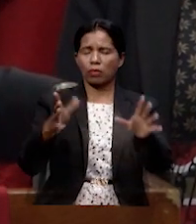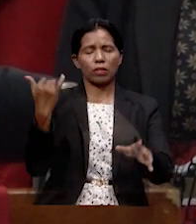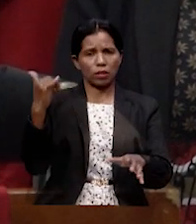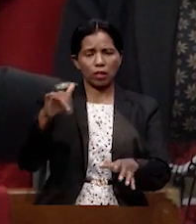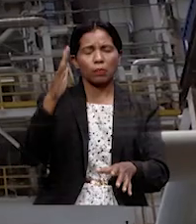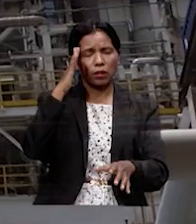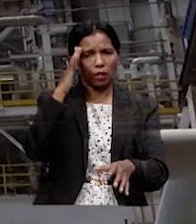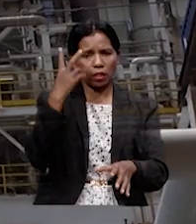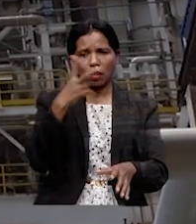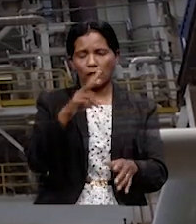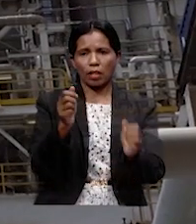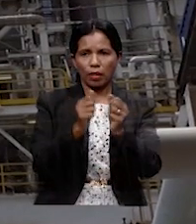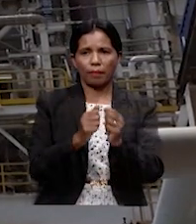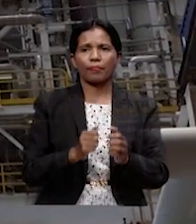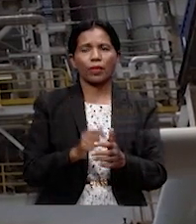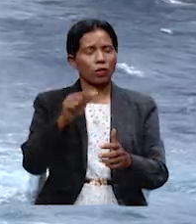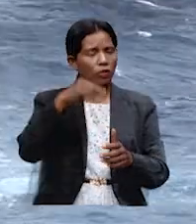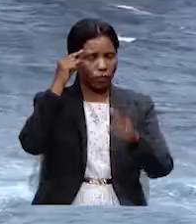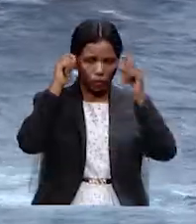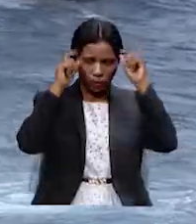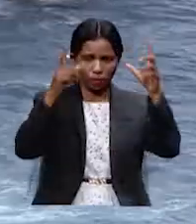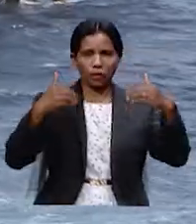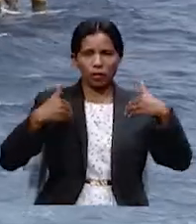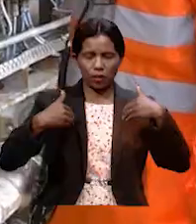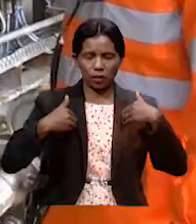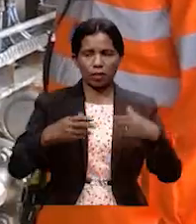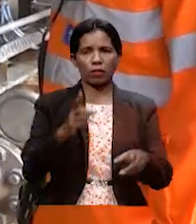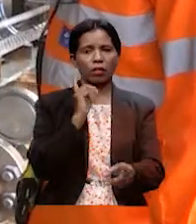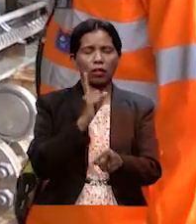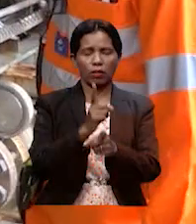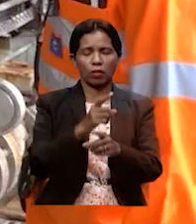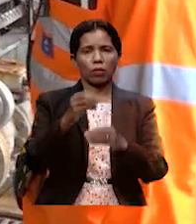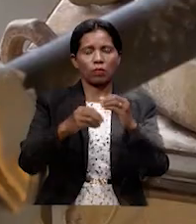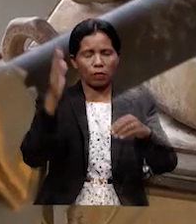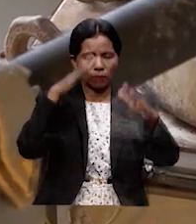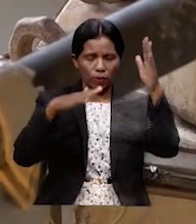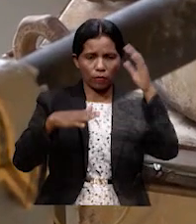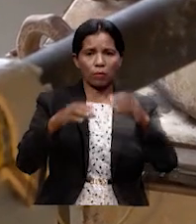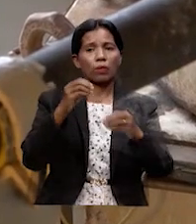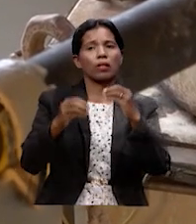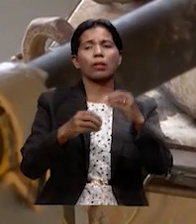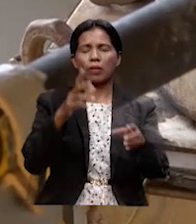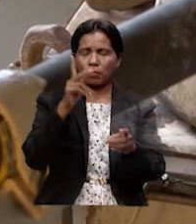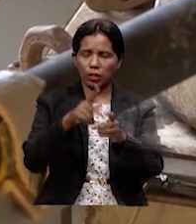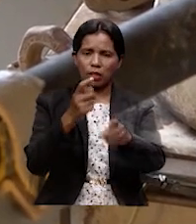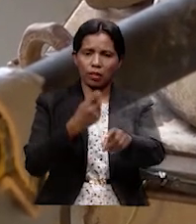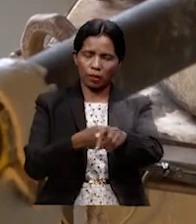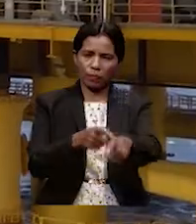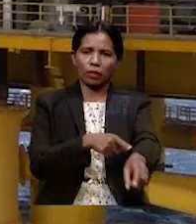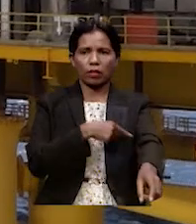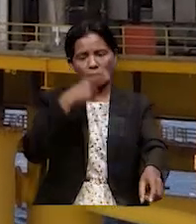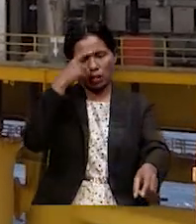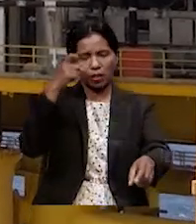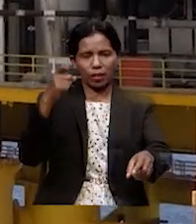acompanha tenho governo Timor-Leste e a rela seriedade a tu resolver problema Greater Sunrise durante tempo naruk tamba